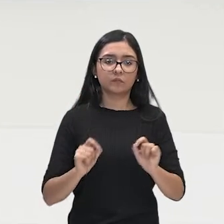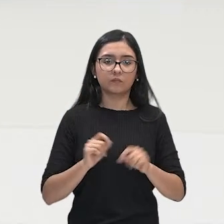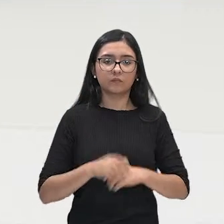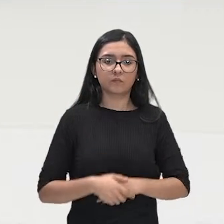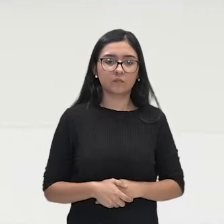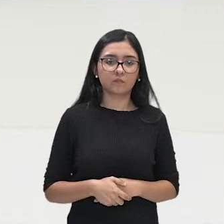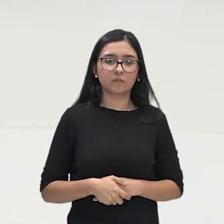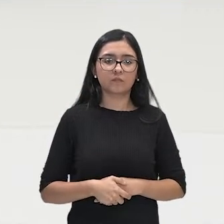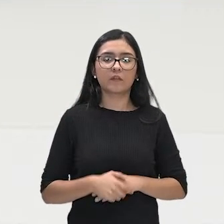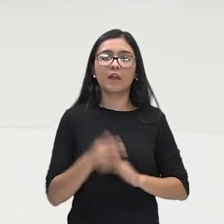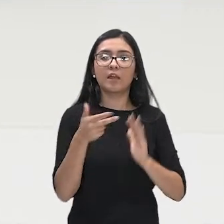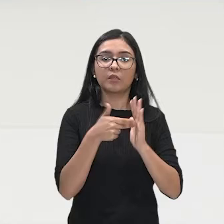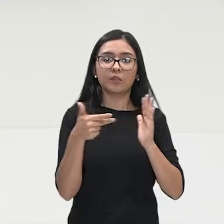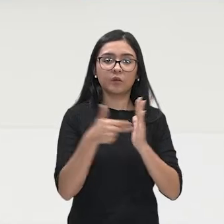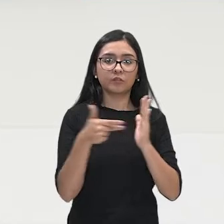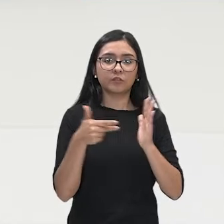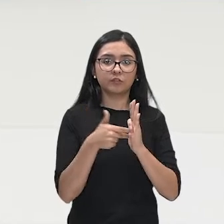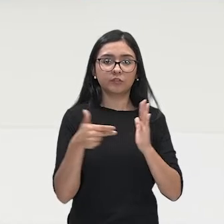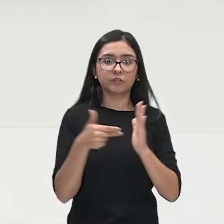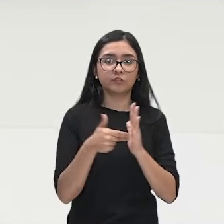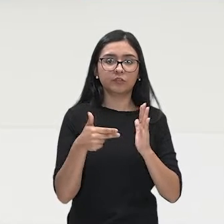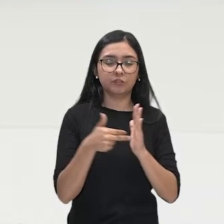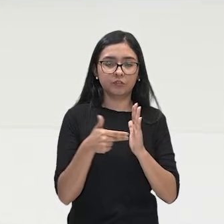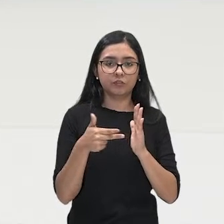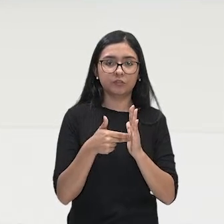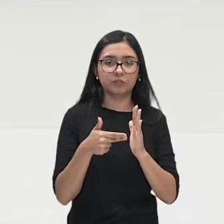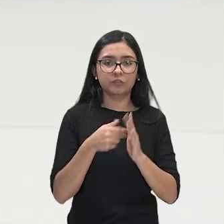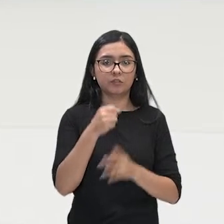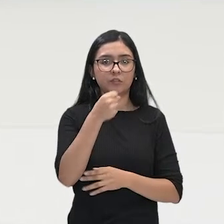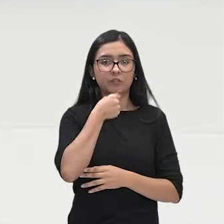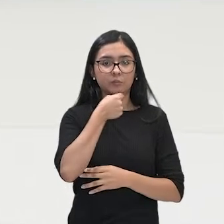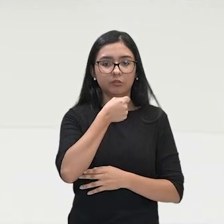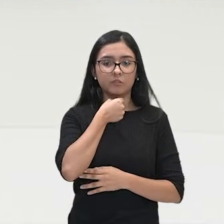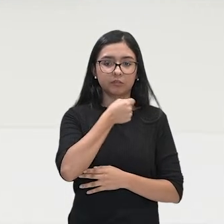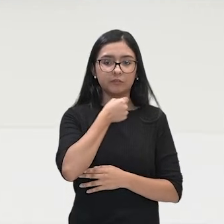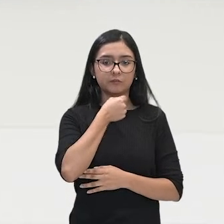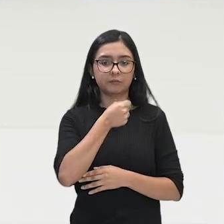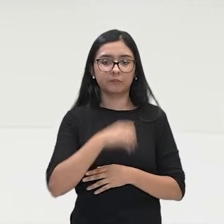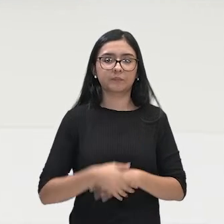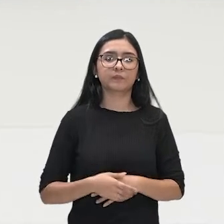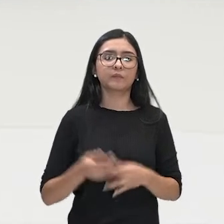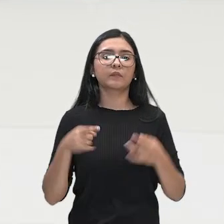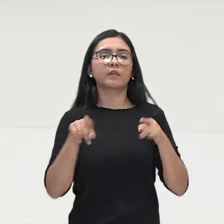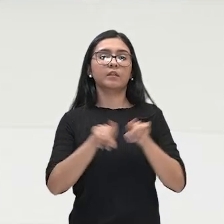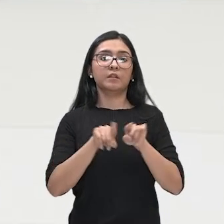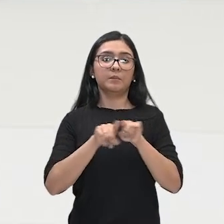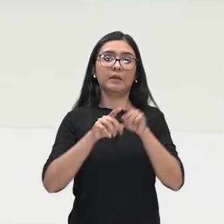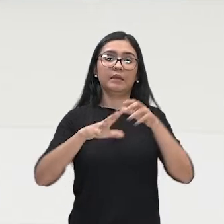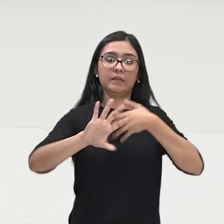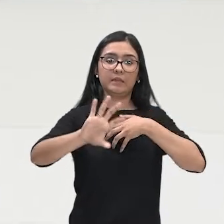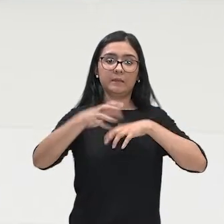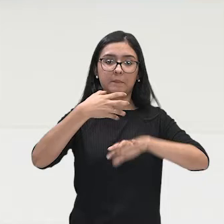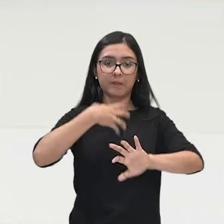a notícia em si, a reportagem em si. A empatia com o leitor.